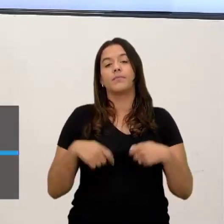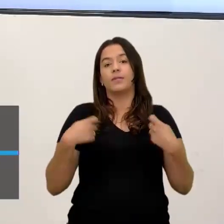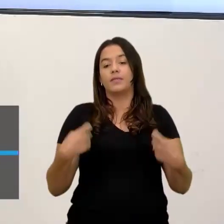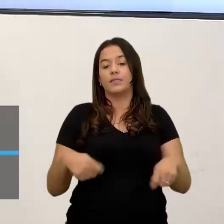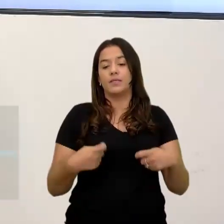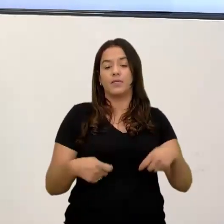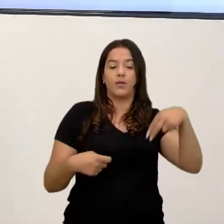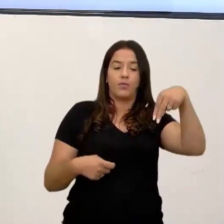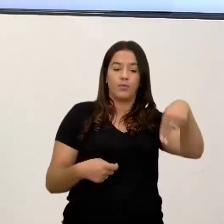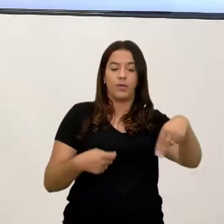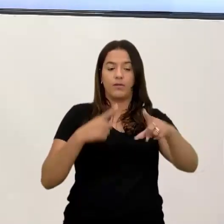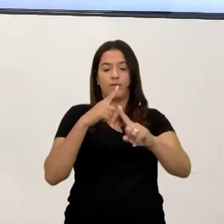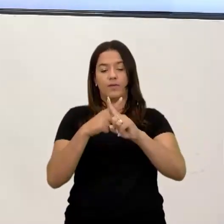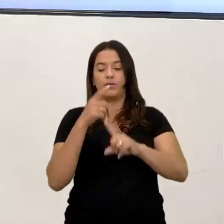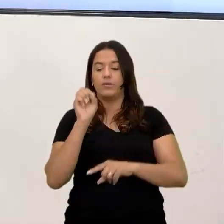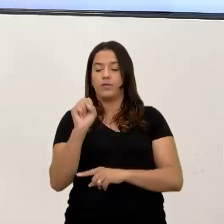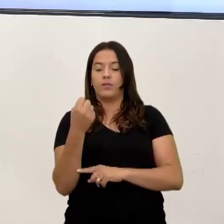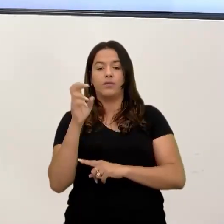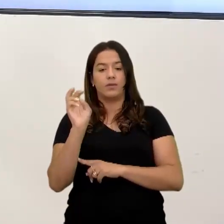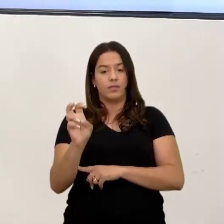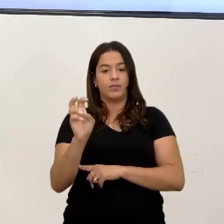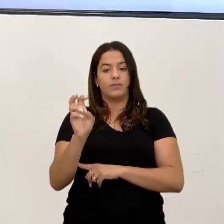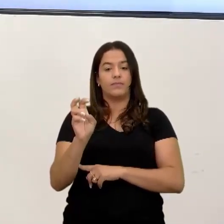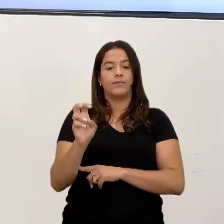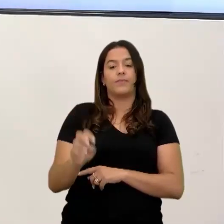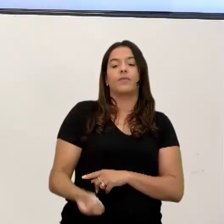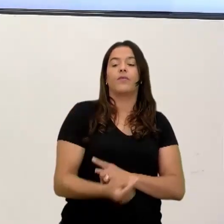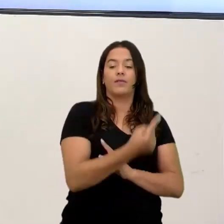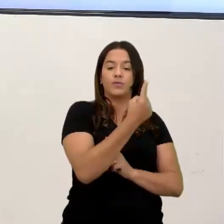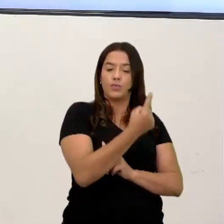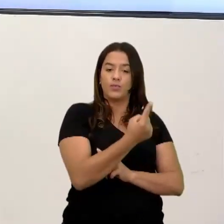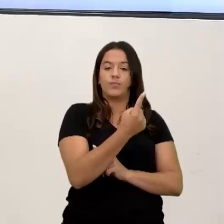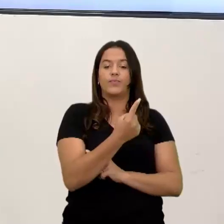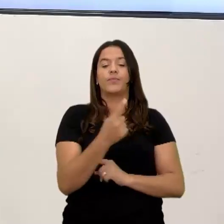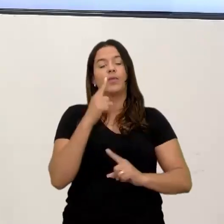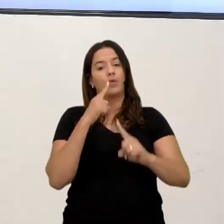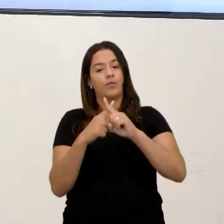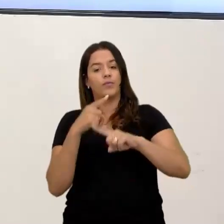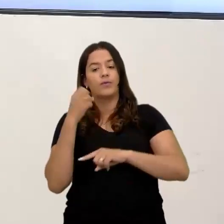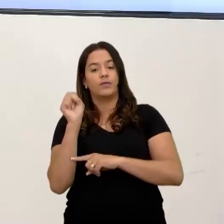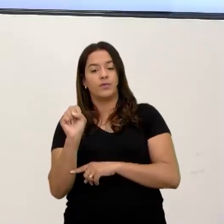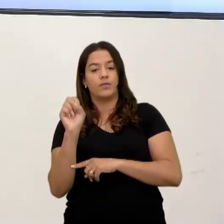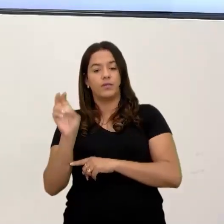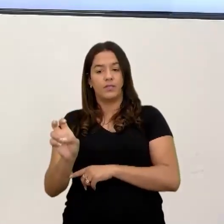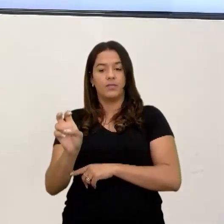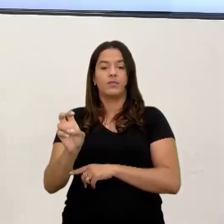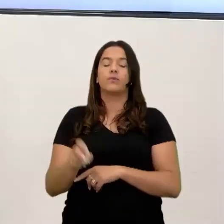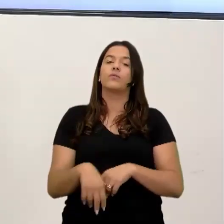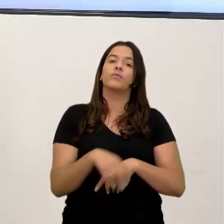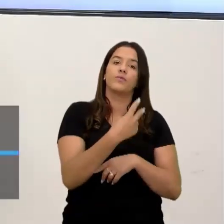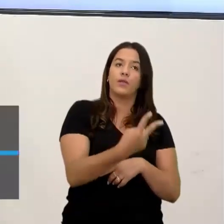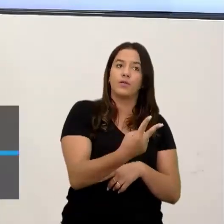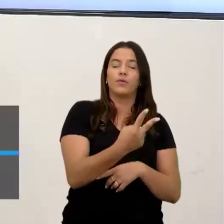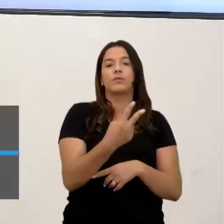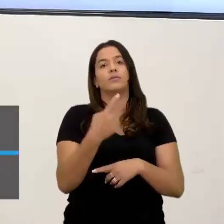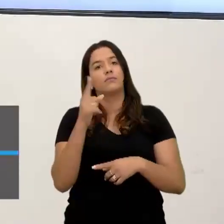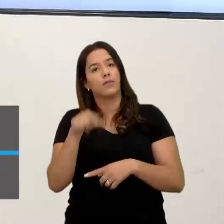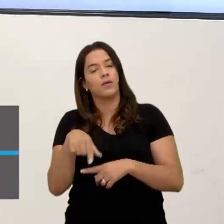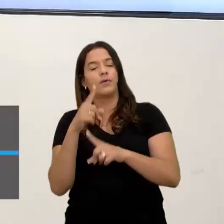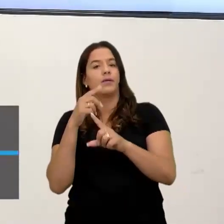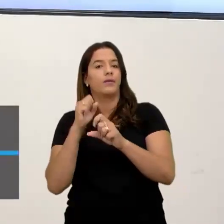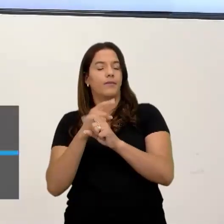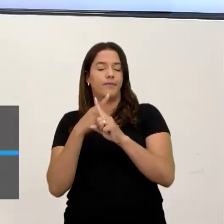N por 85, não é isso? Se eu tivesse 1 kg de farinha, eu faria 1 vezes 85. Com 2 quilos, 2